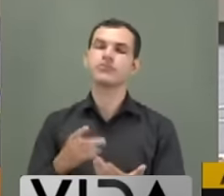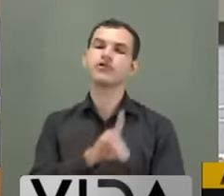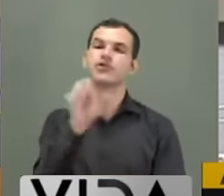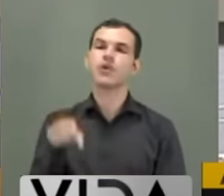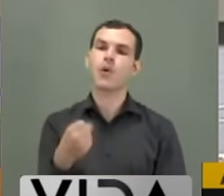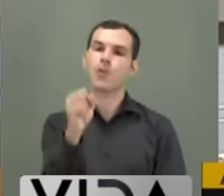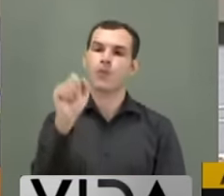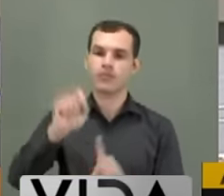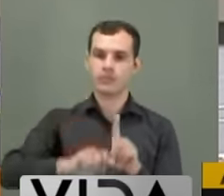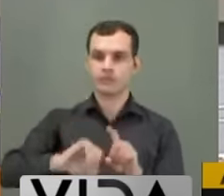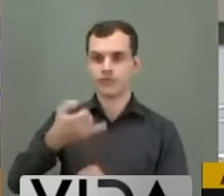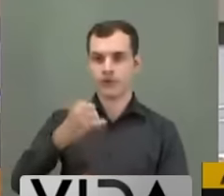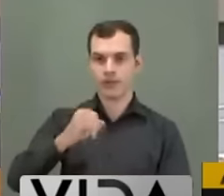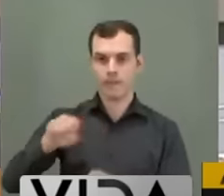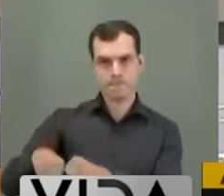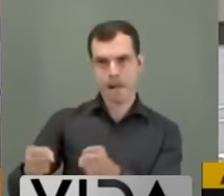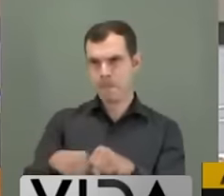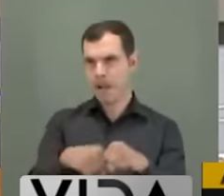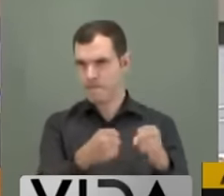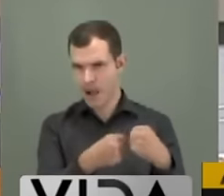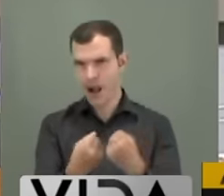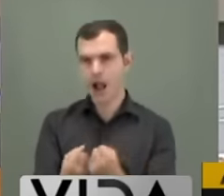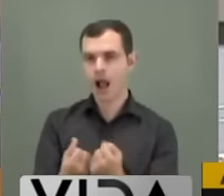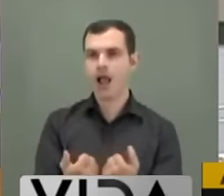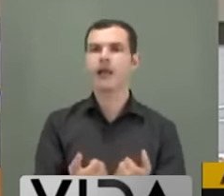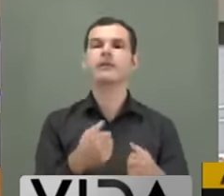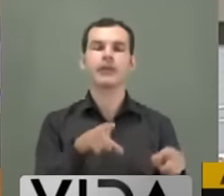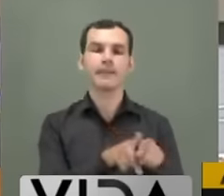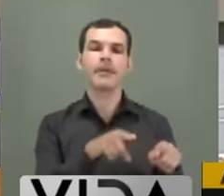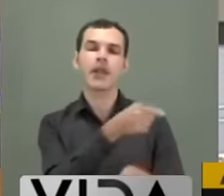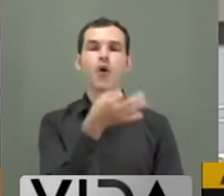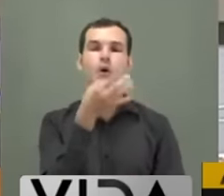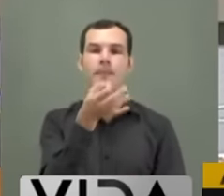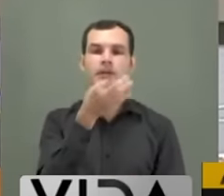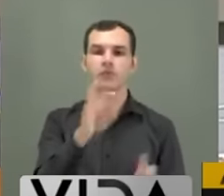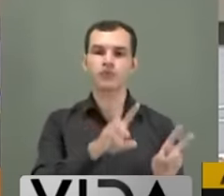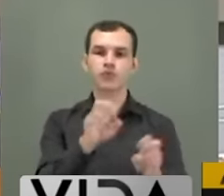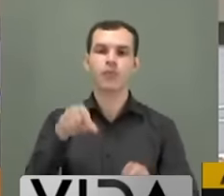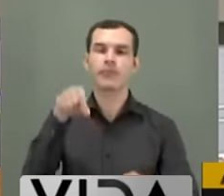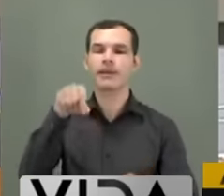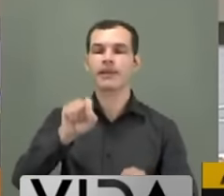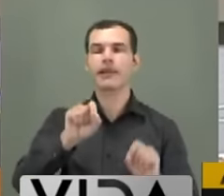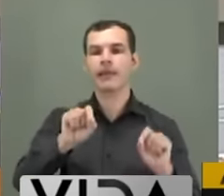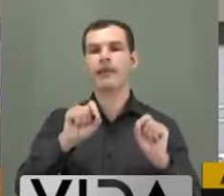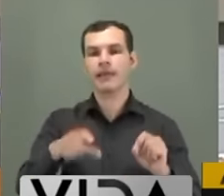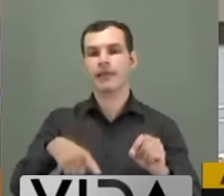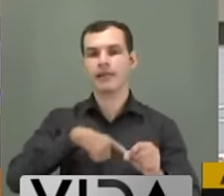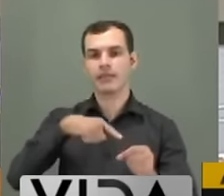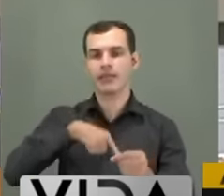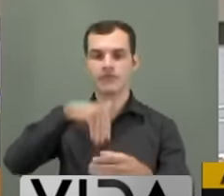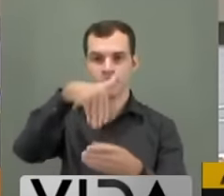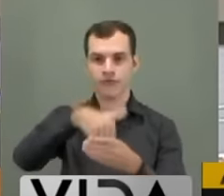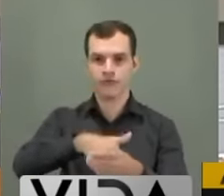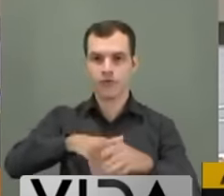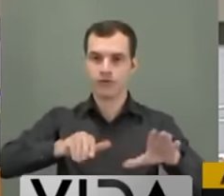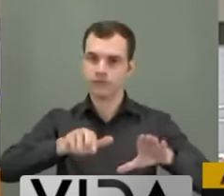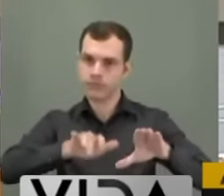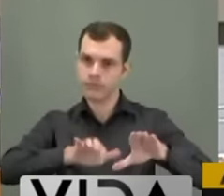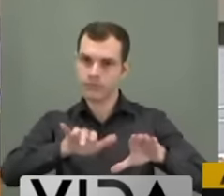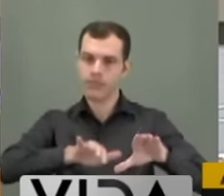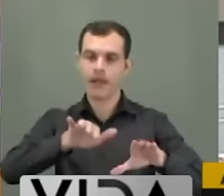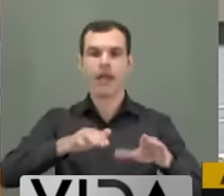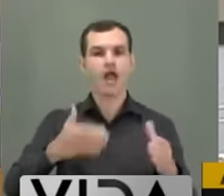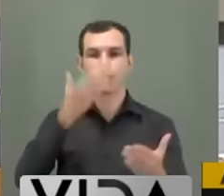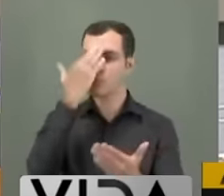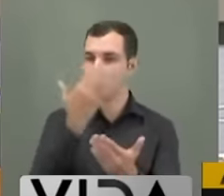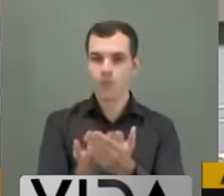janeiro, manifestava opinião dizendo que a urna eletrônica é fraudada, não é confiável, dessa natureza. Então foi feita